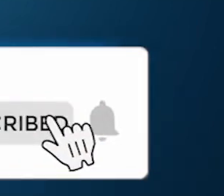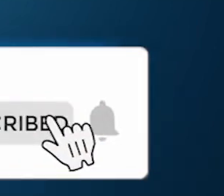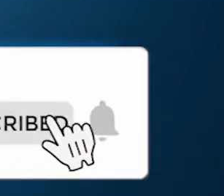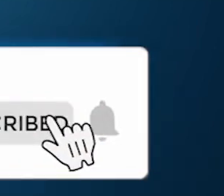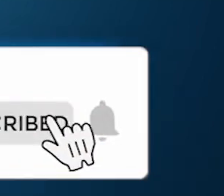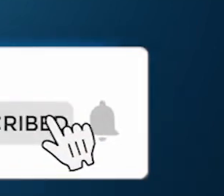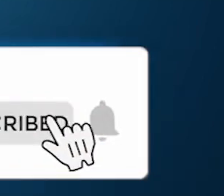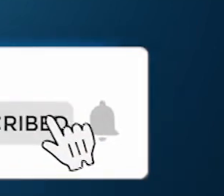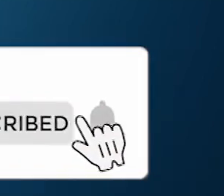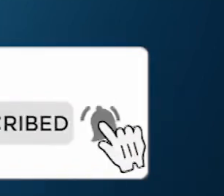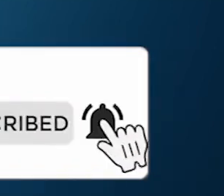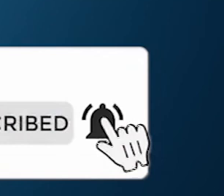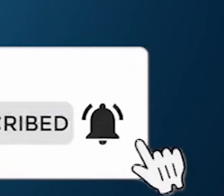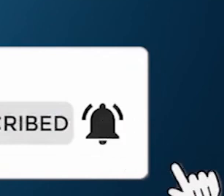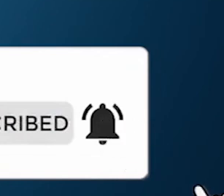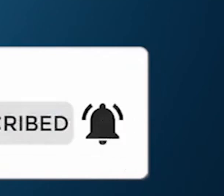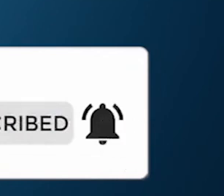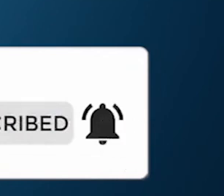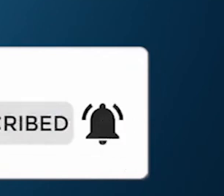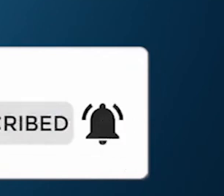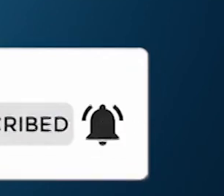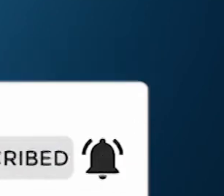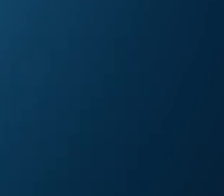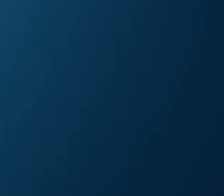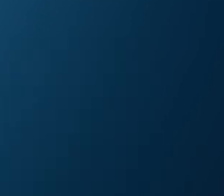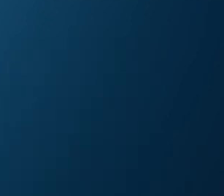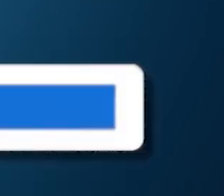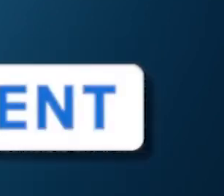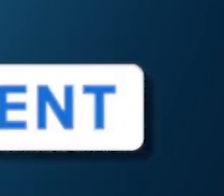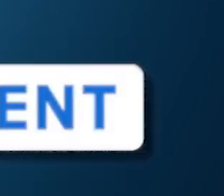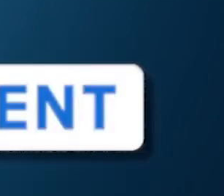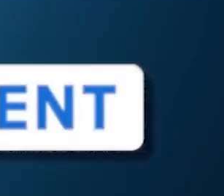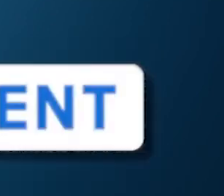canal RTTL, hanehang botão notificação.